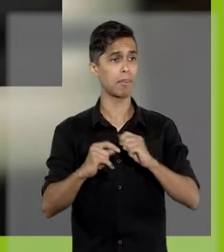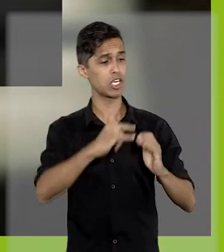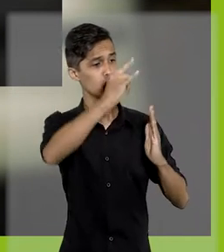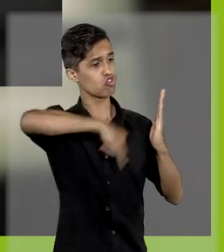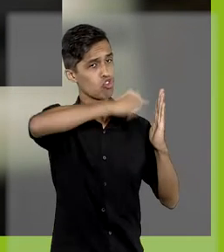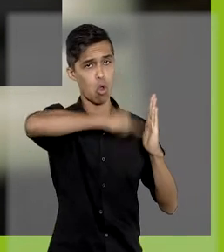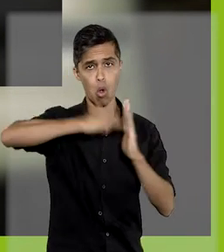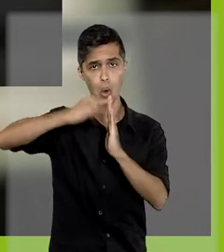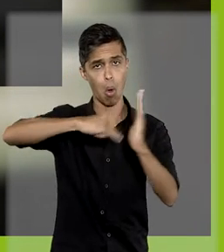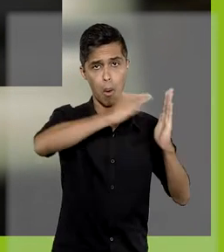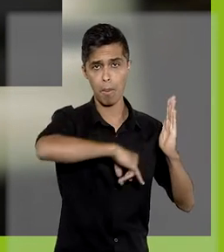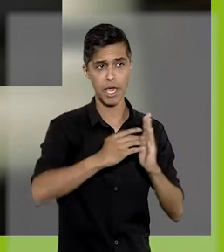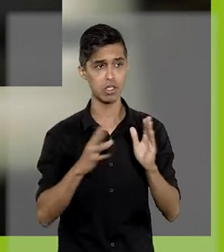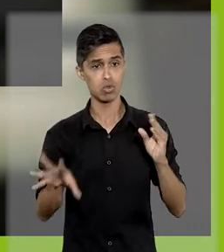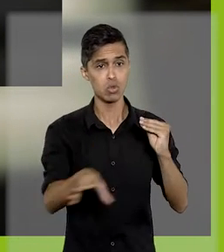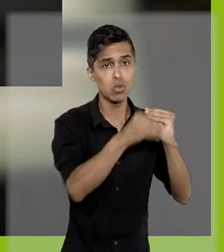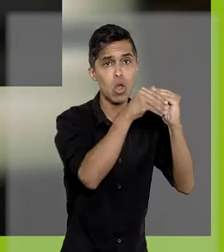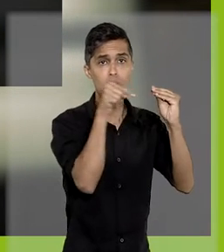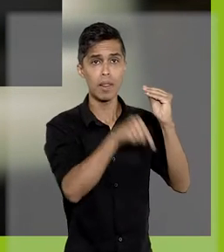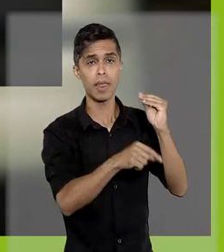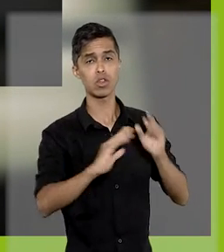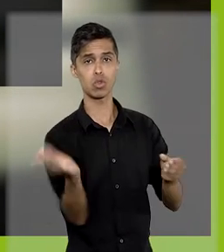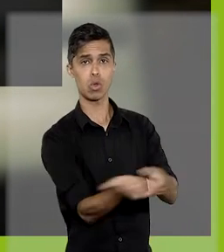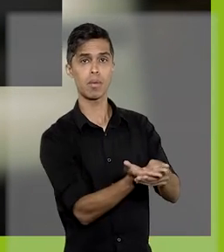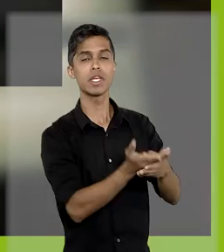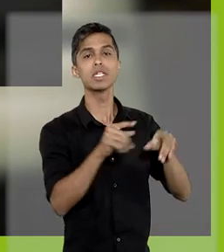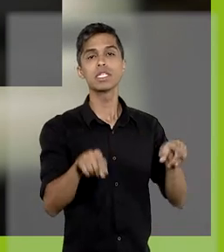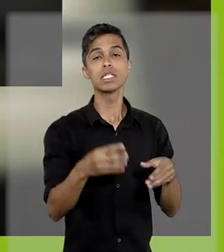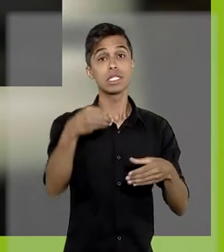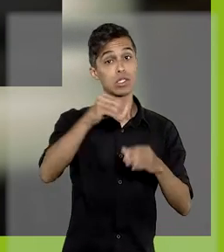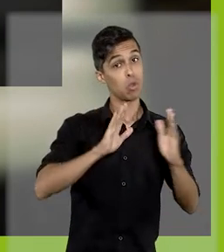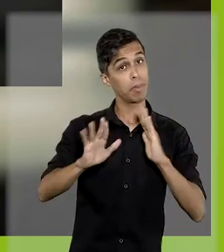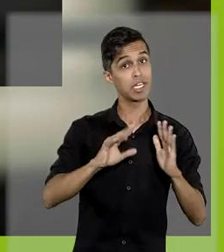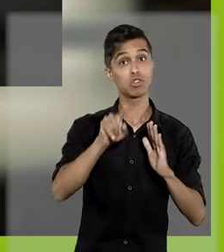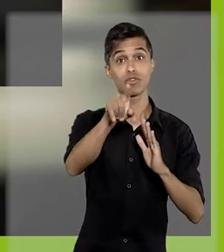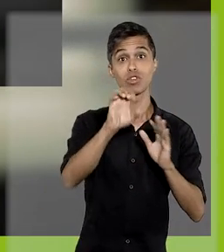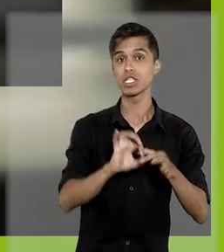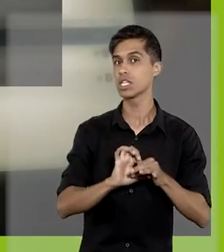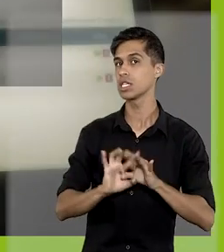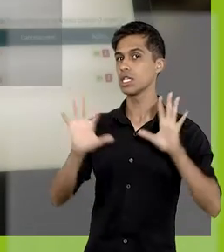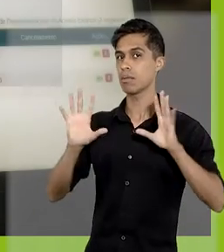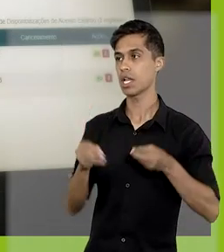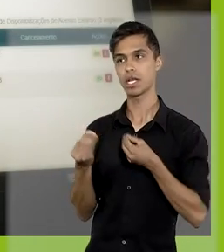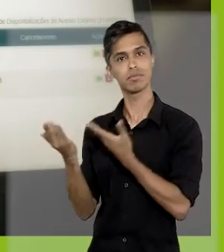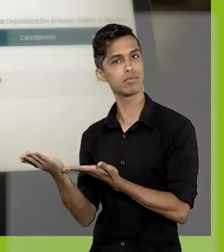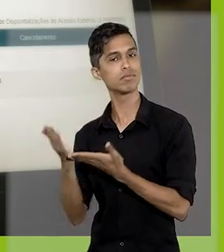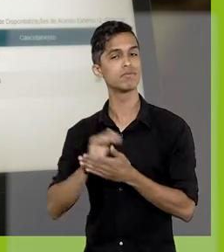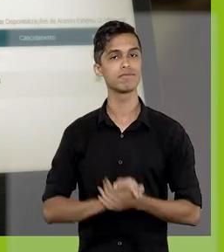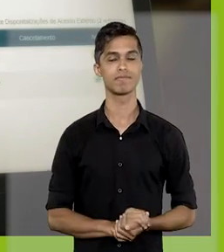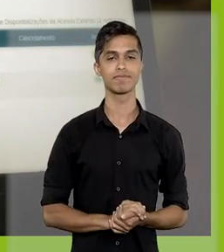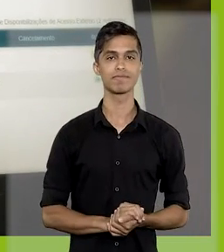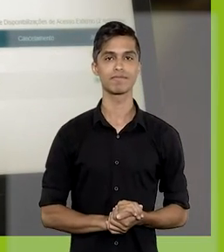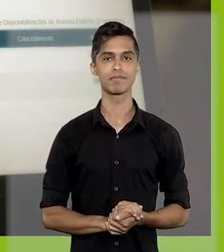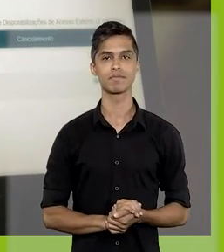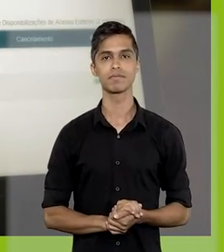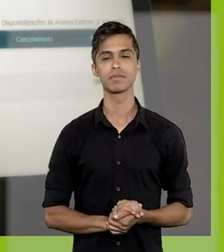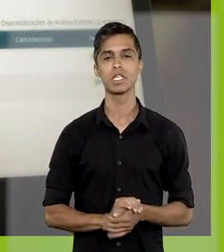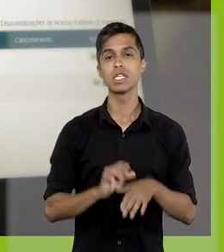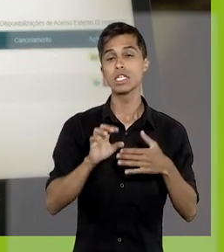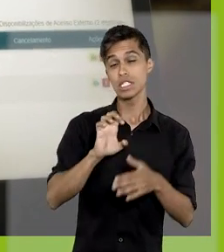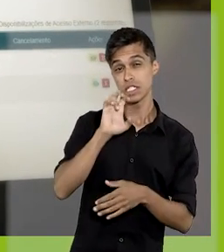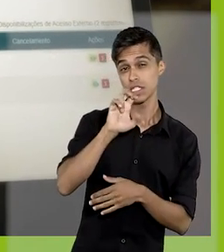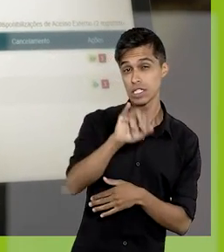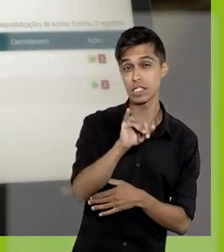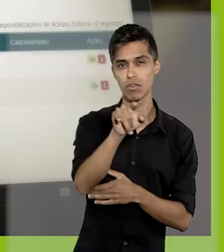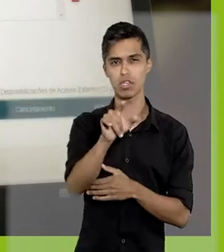documentos incluídos no processo dentro do prazo de validade estabelecido para o acesso. Já se a opção